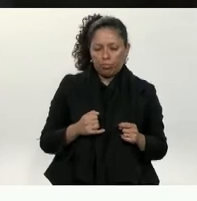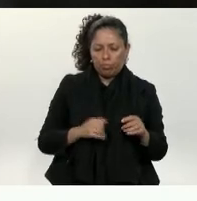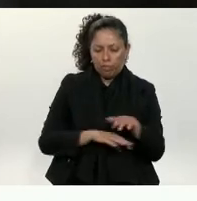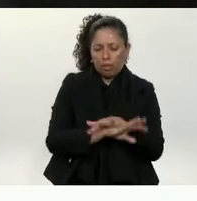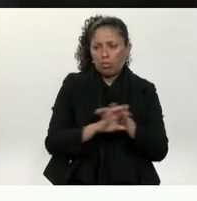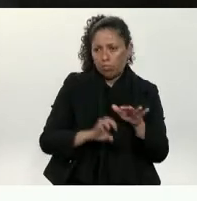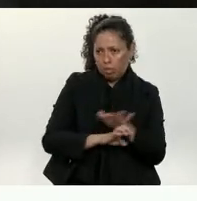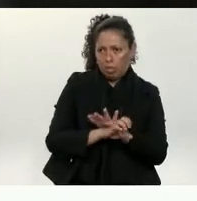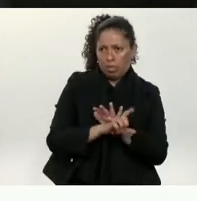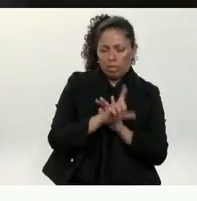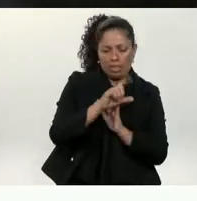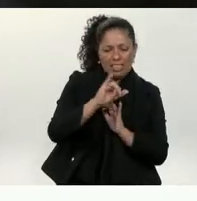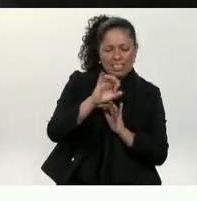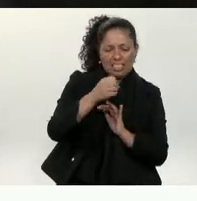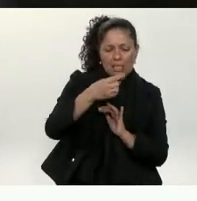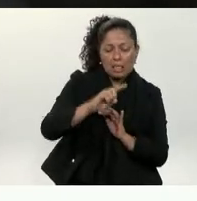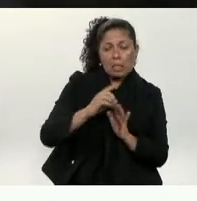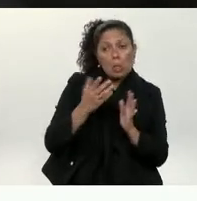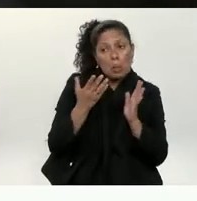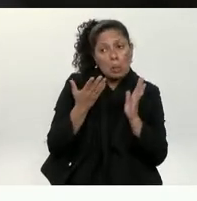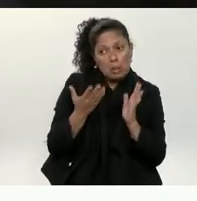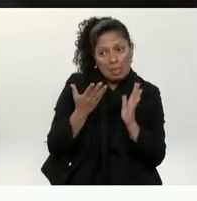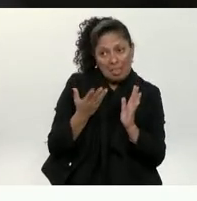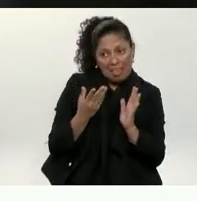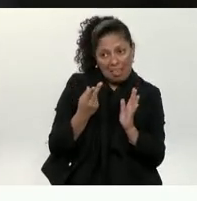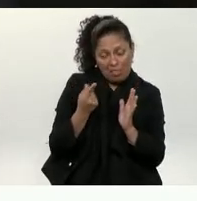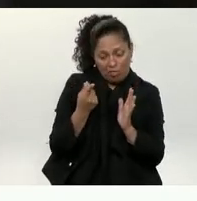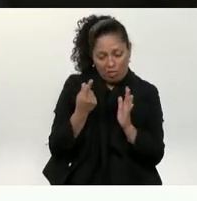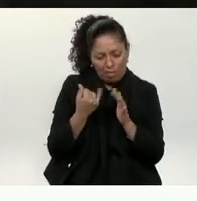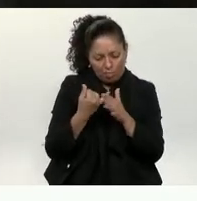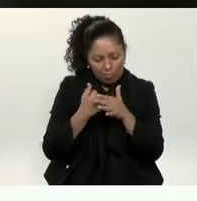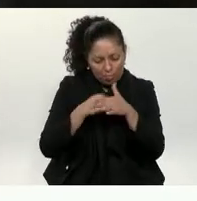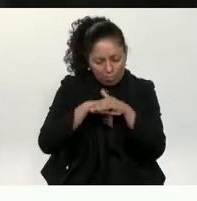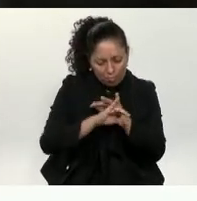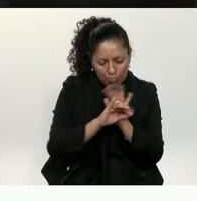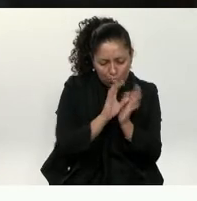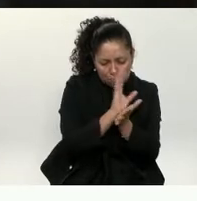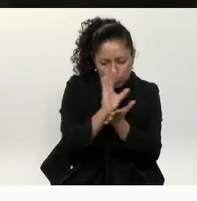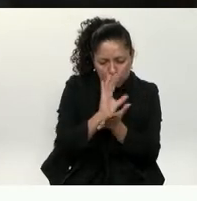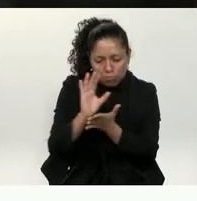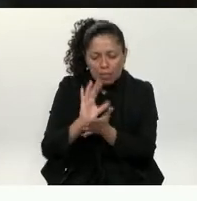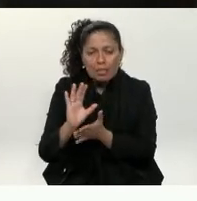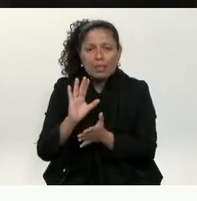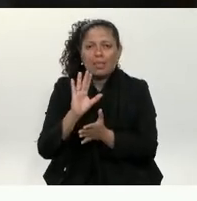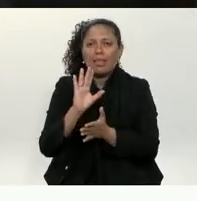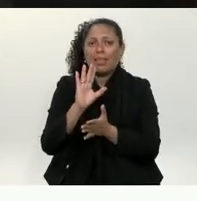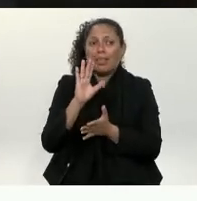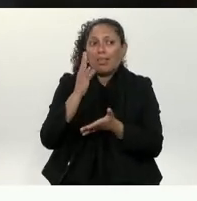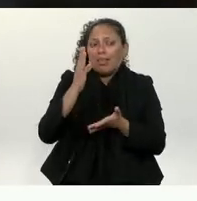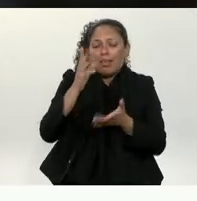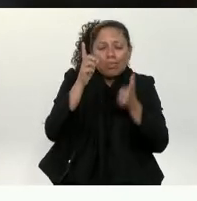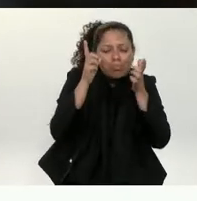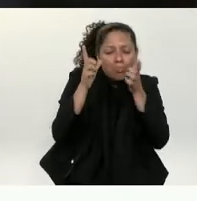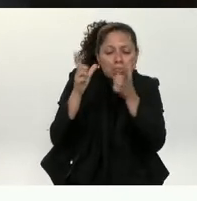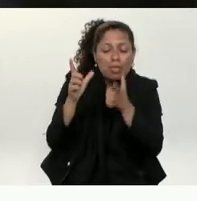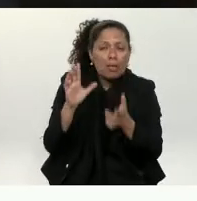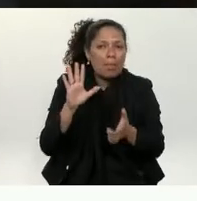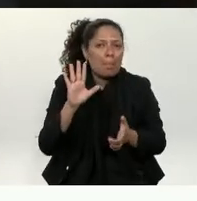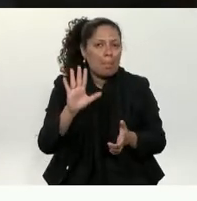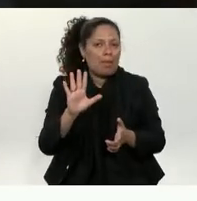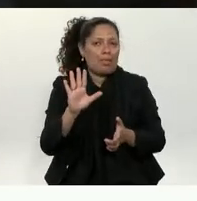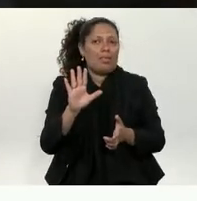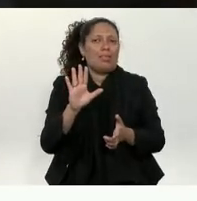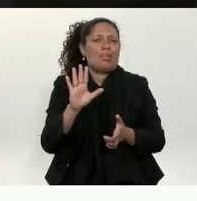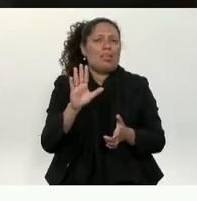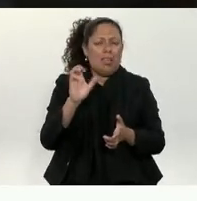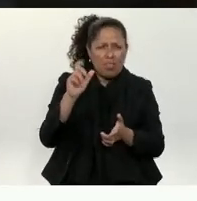a concessionária vai sempre fazer uma opção para o que lhe é mais conveniente. E nem sempre essa conveniência é a do consumidor. Se realmente